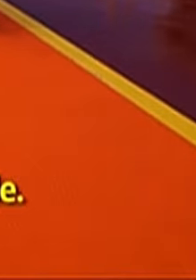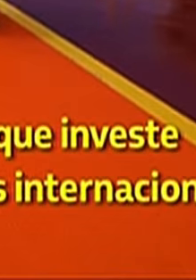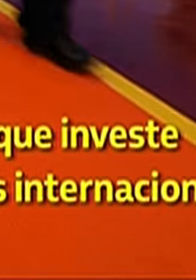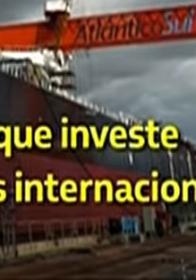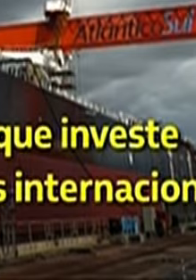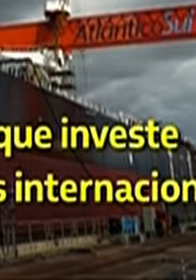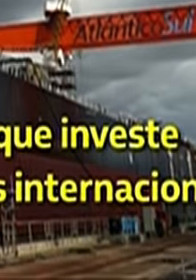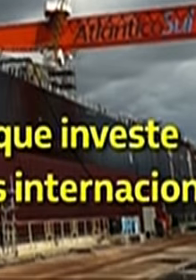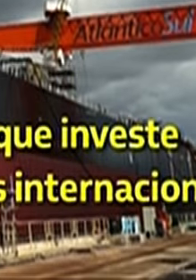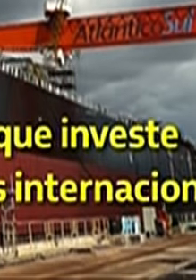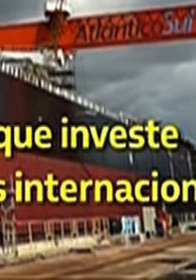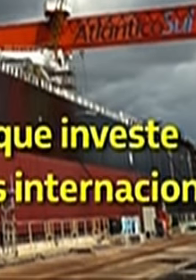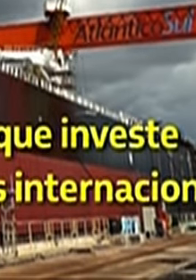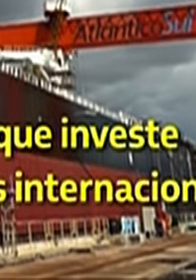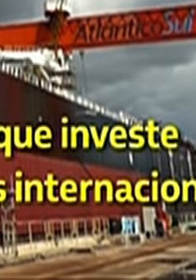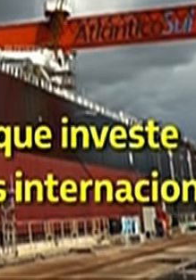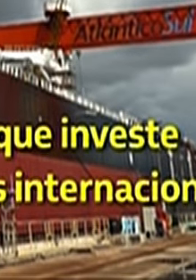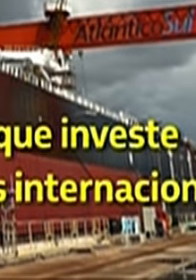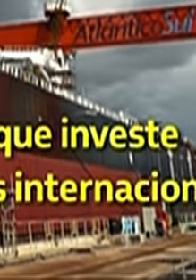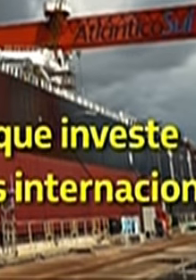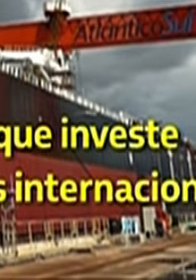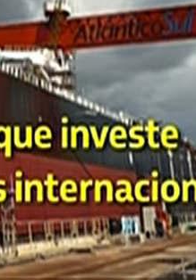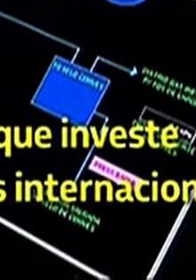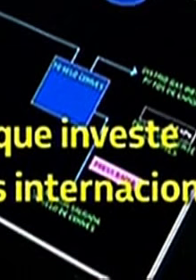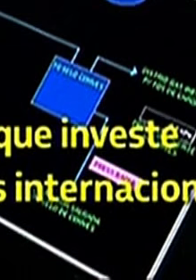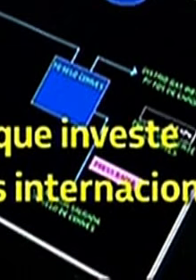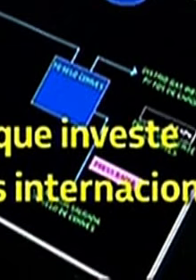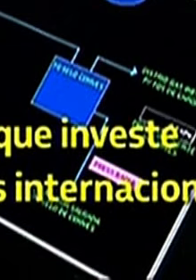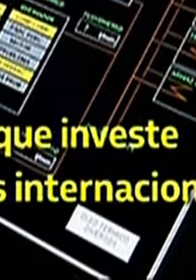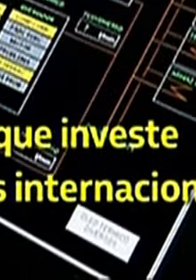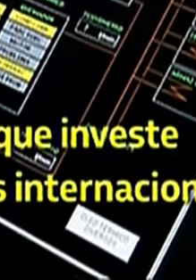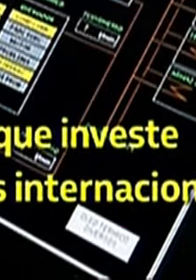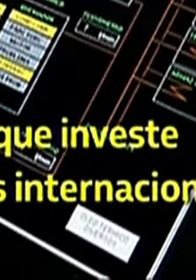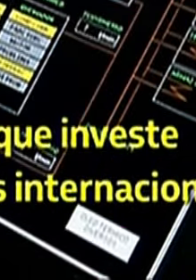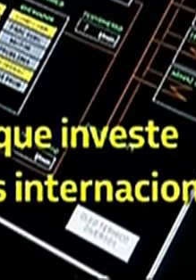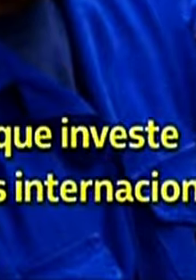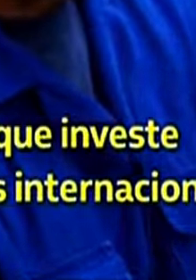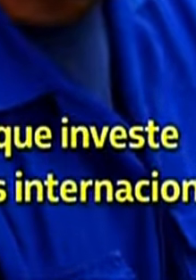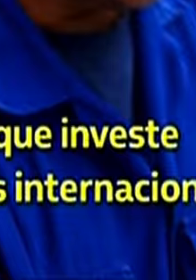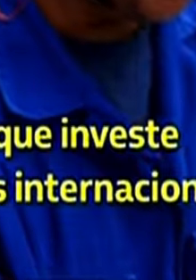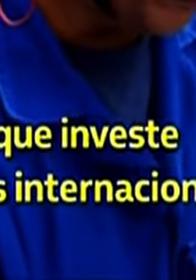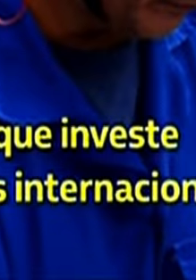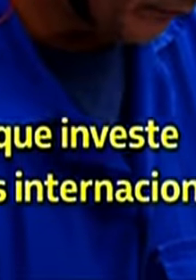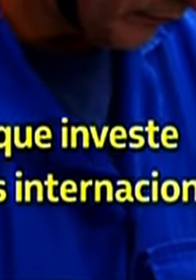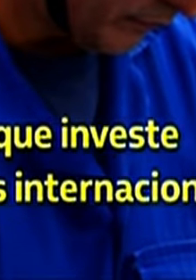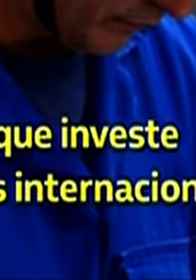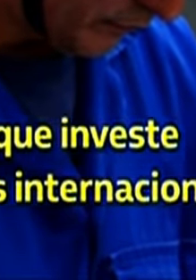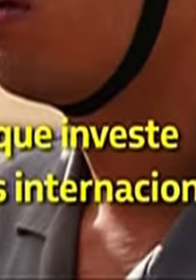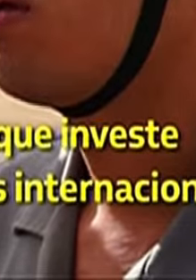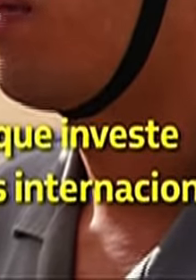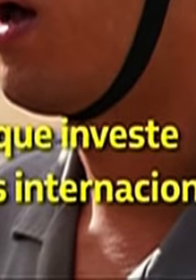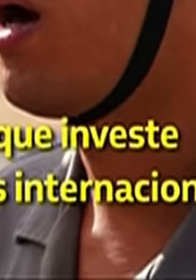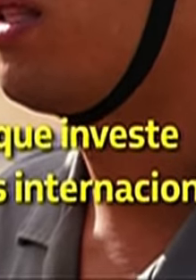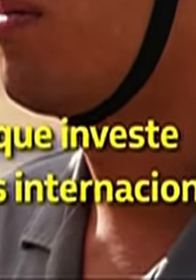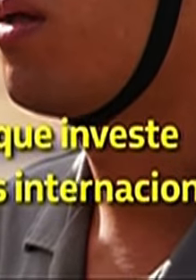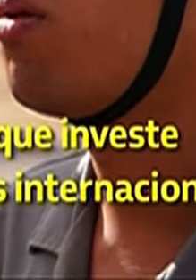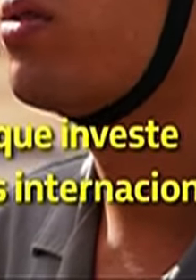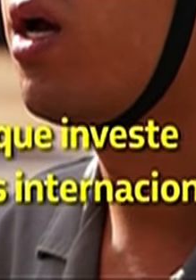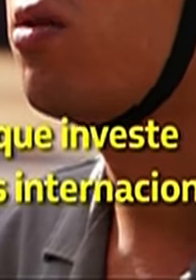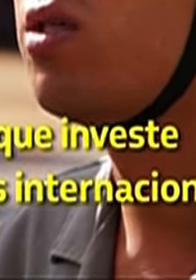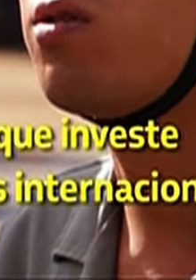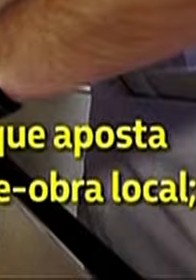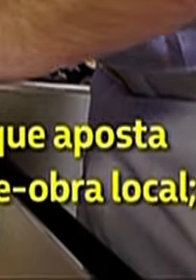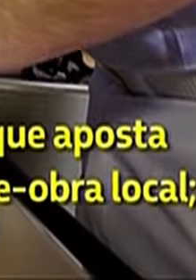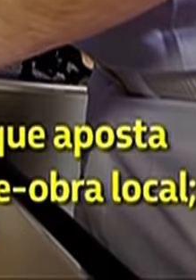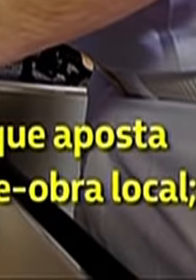qualidade. Resultado de uma moderna gestão que investe na alta tecnologia e incentiva as parcerias